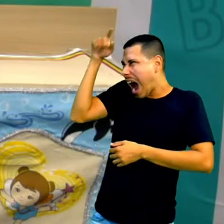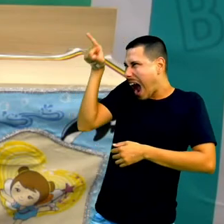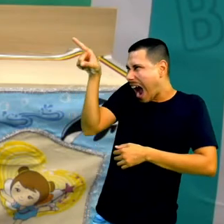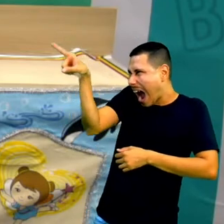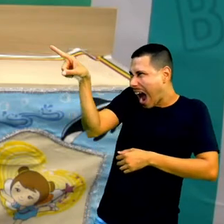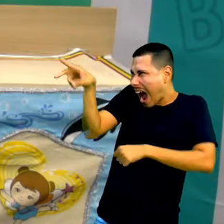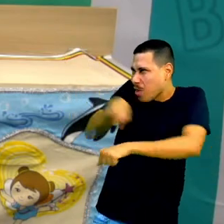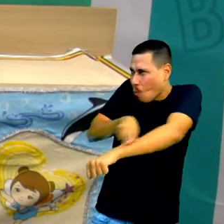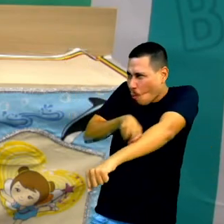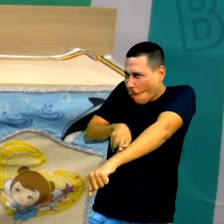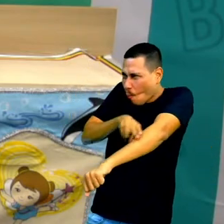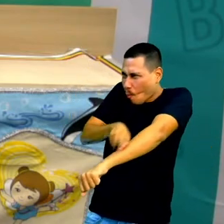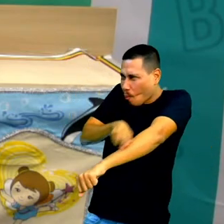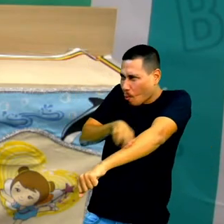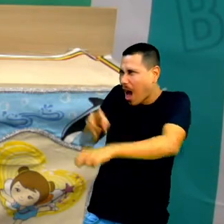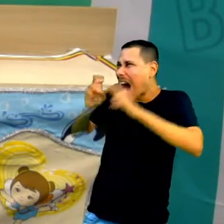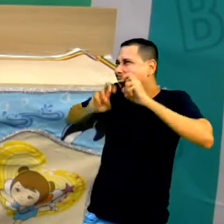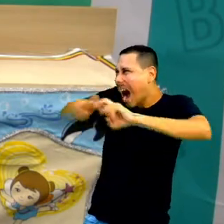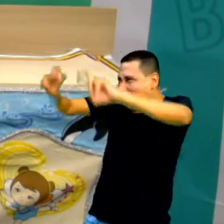nu!